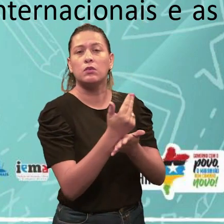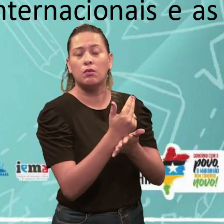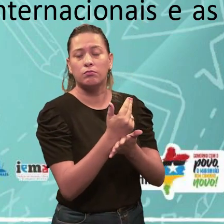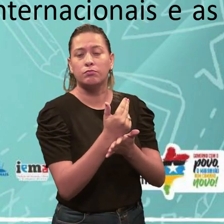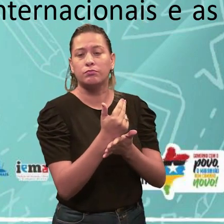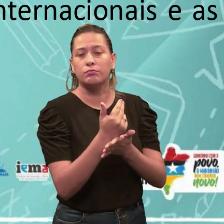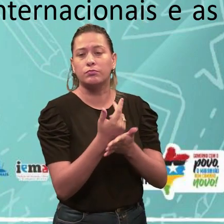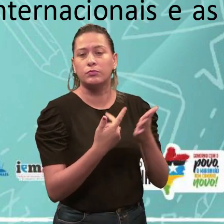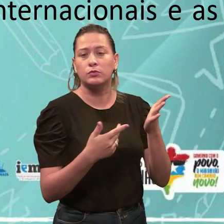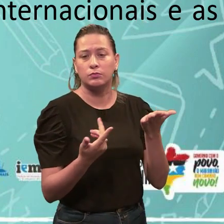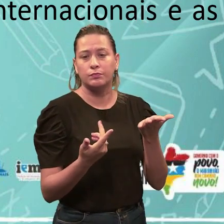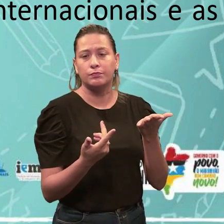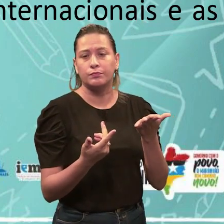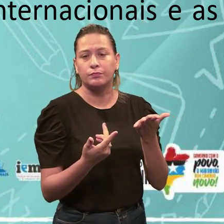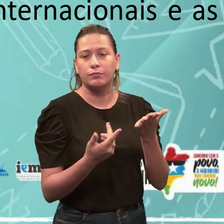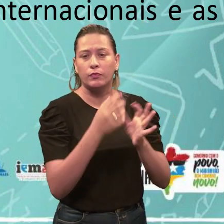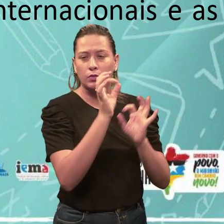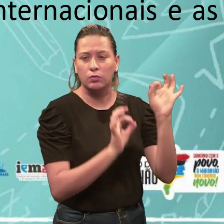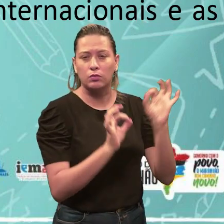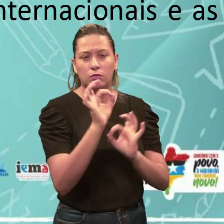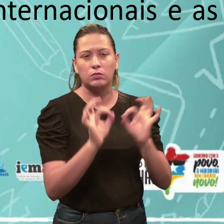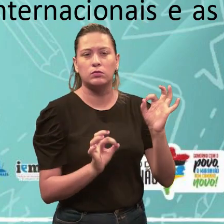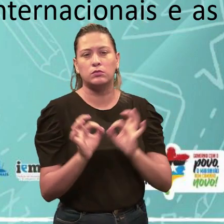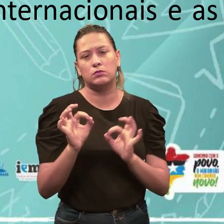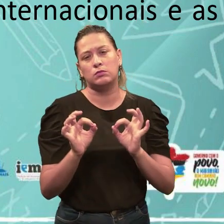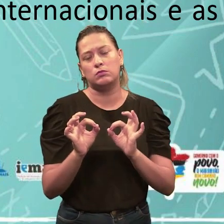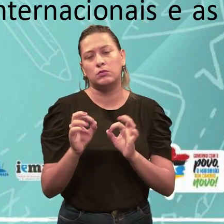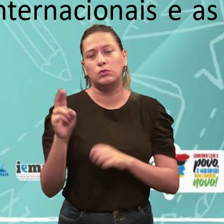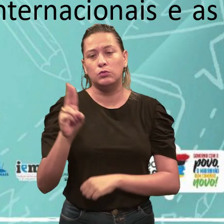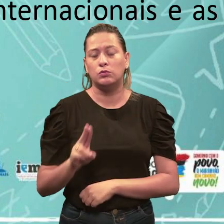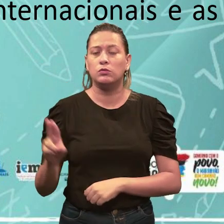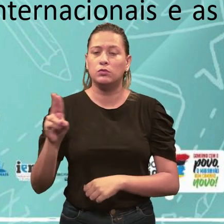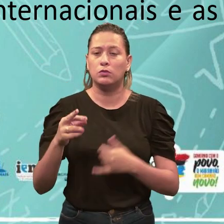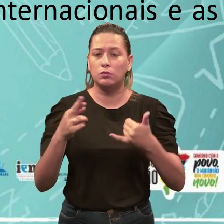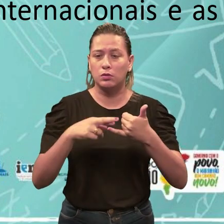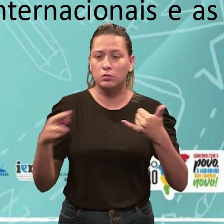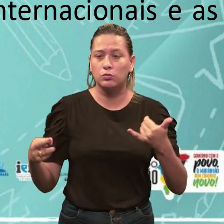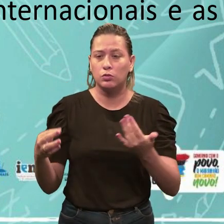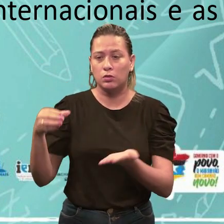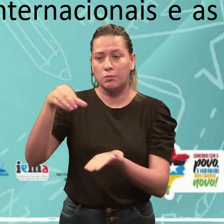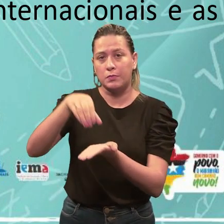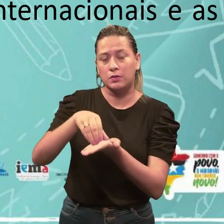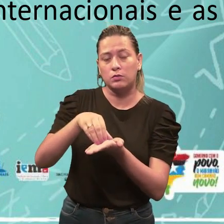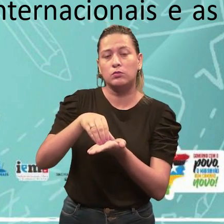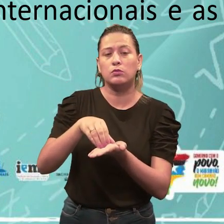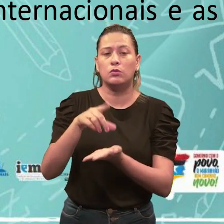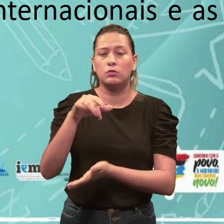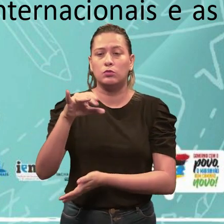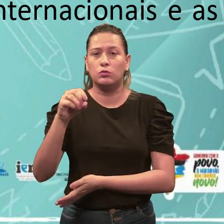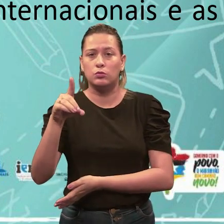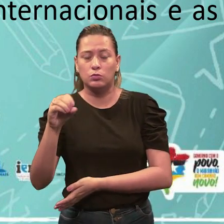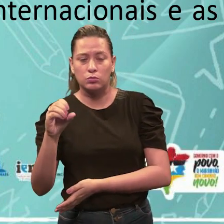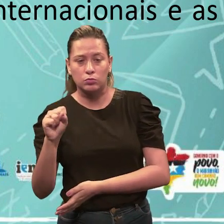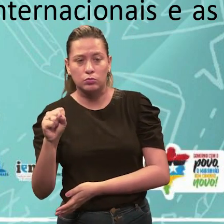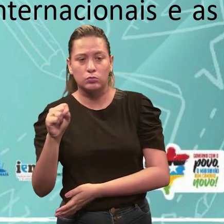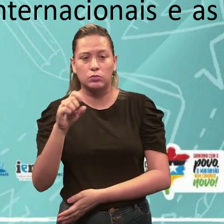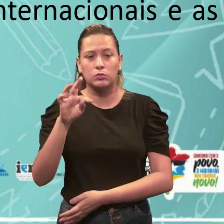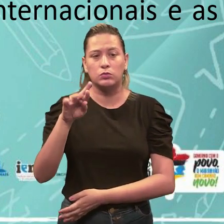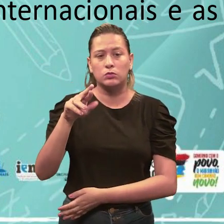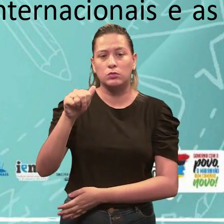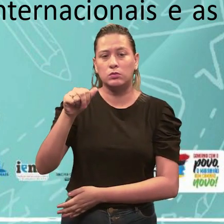maneira pela qual os diversos componentes, né, como resistores, capacitores, os diodos, transitores de um circuito elétrico